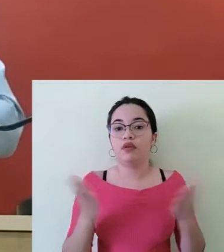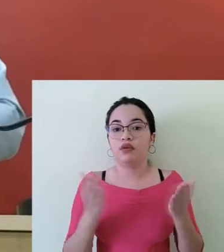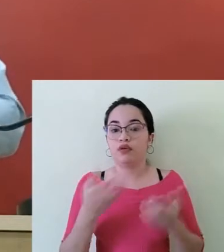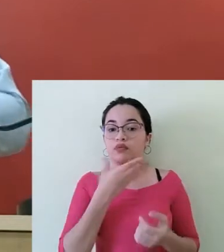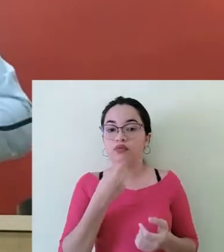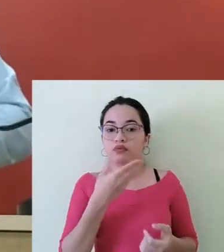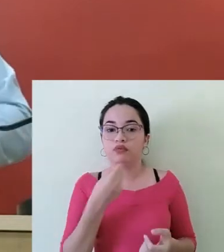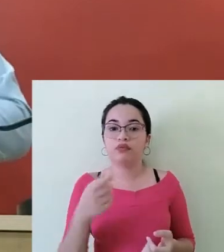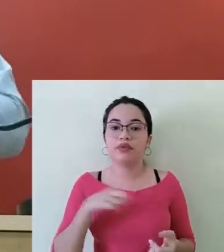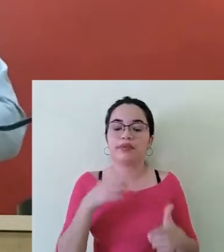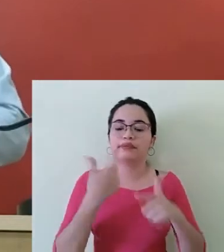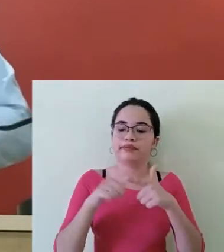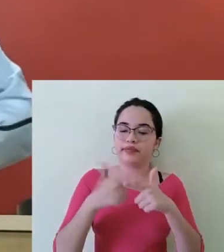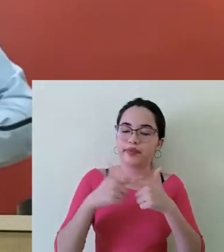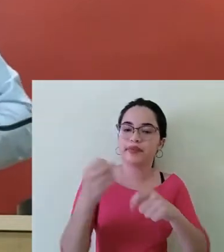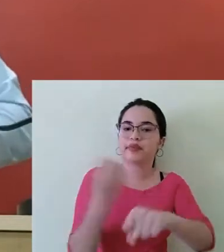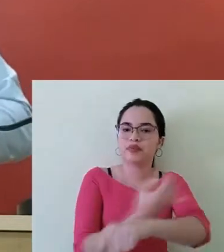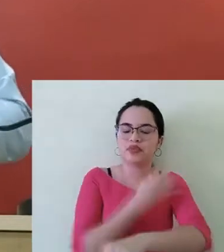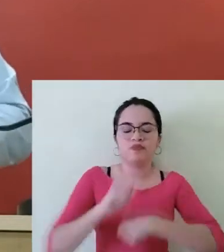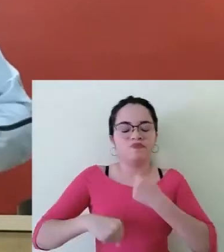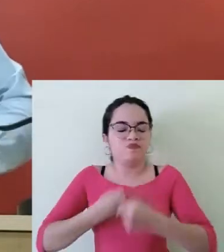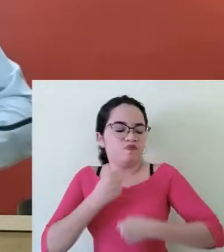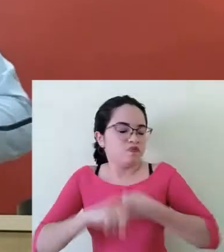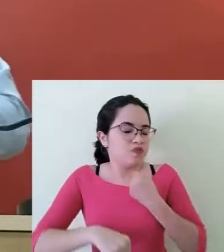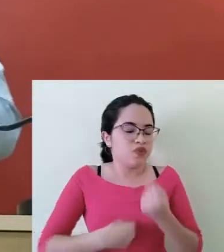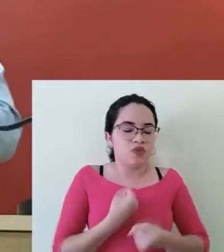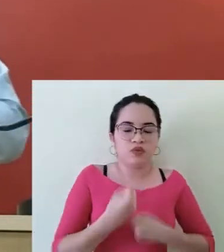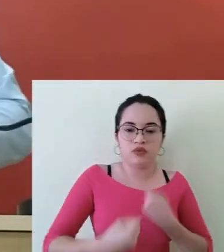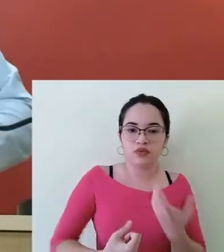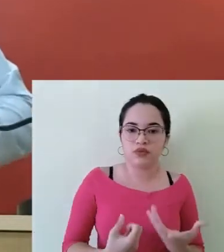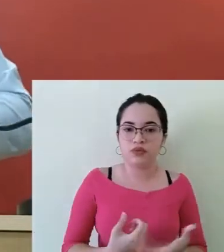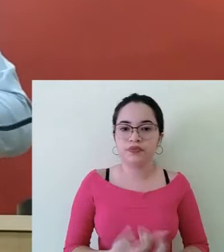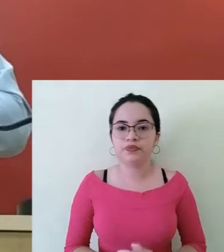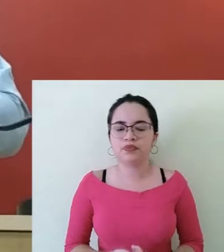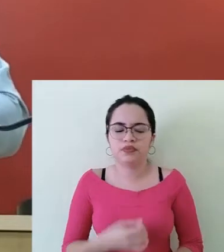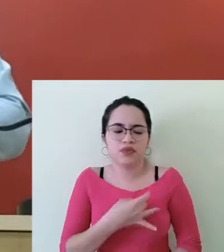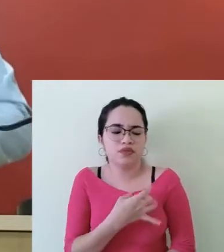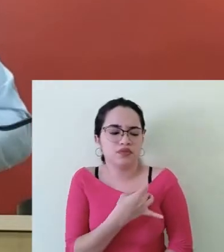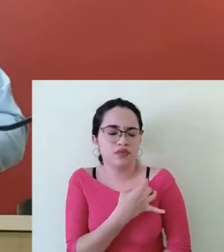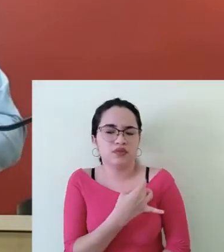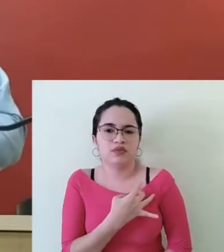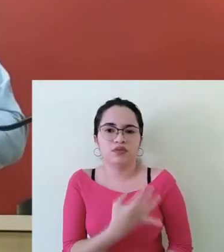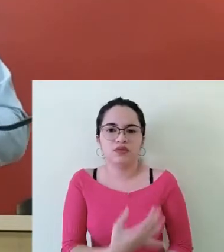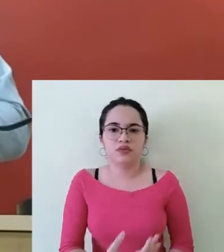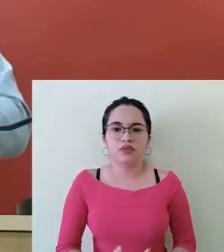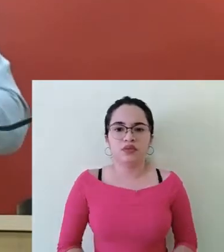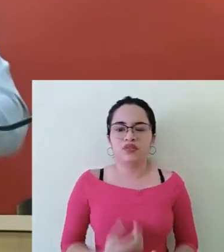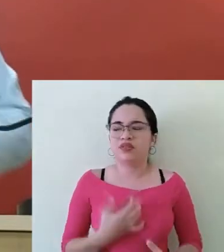vive crises emocionais, raiva, ódio, medo,